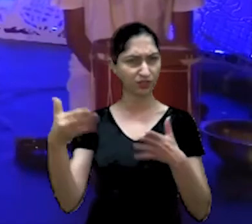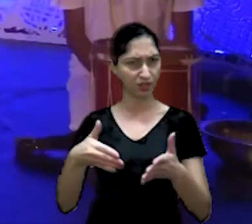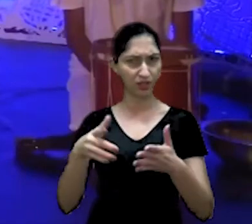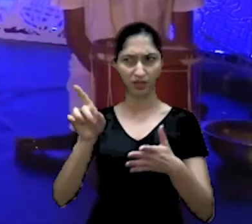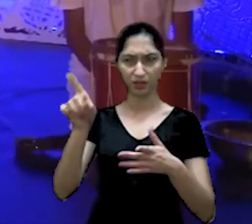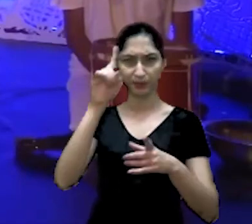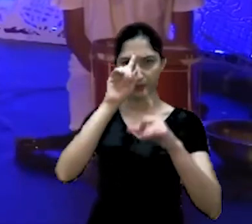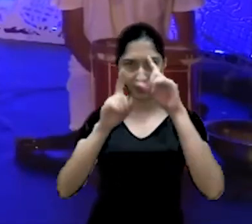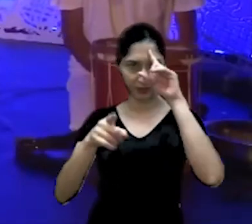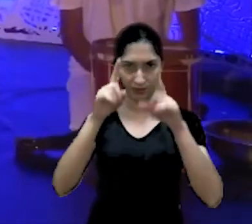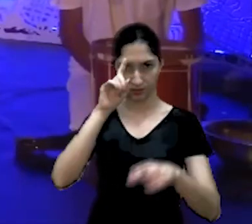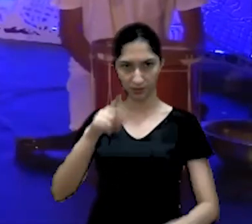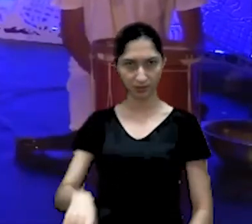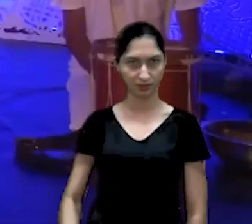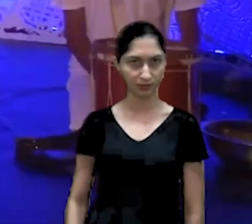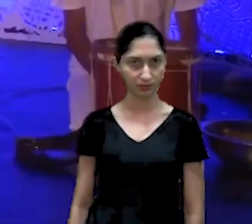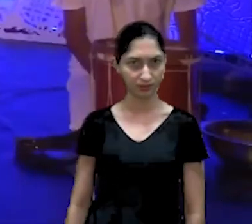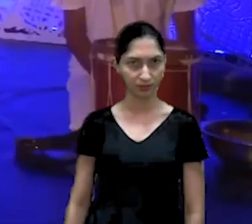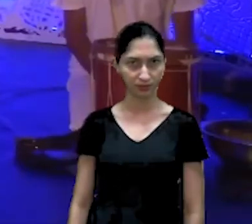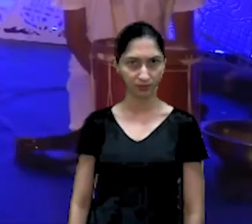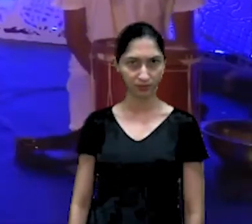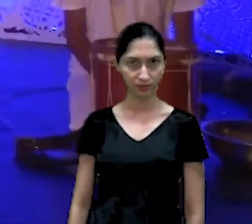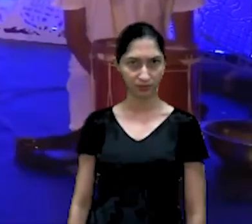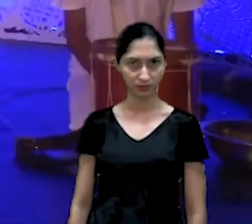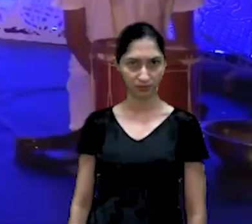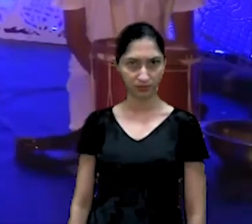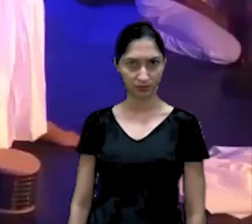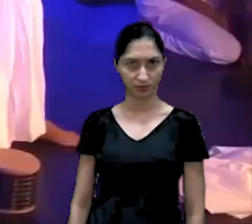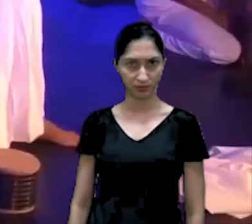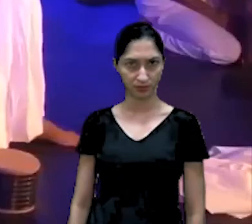manda. De um lado,